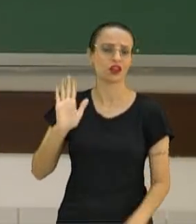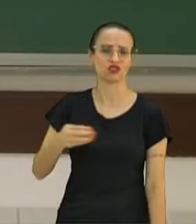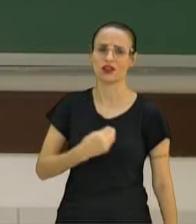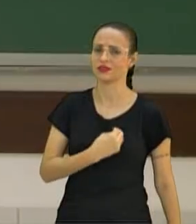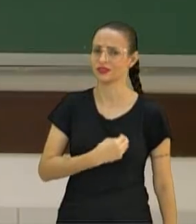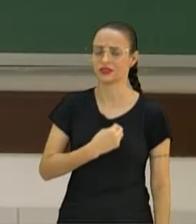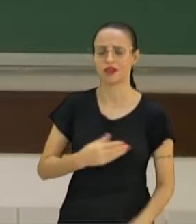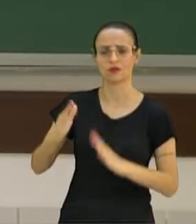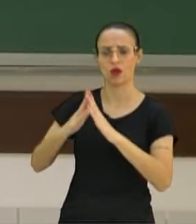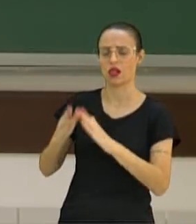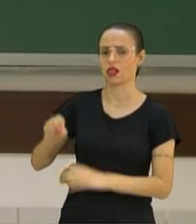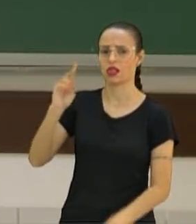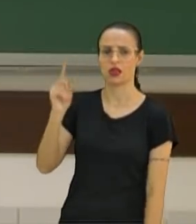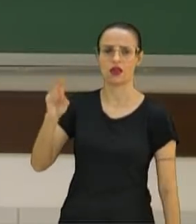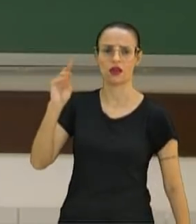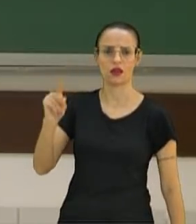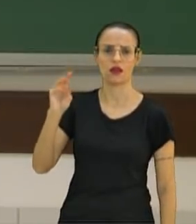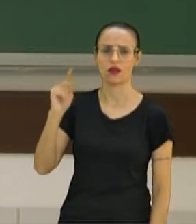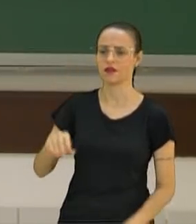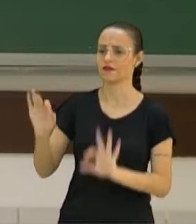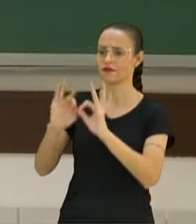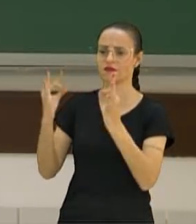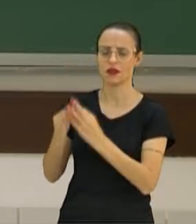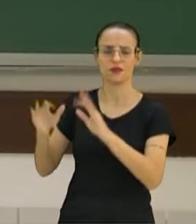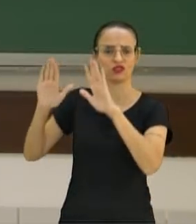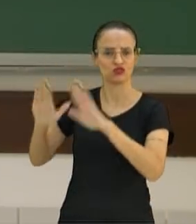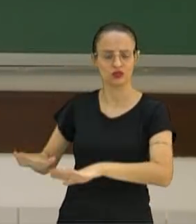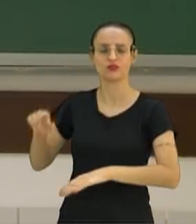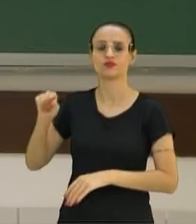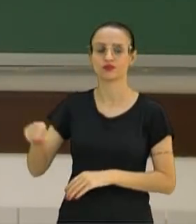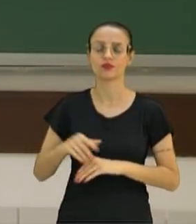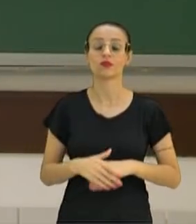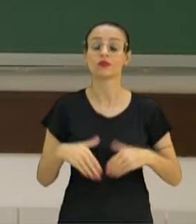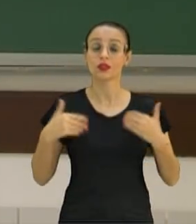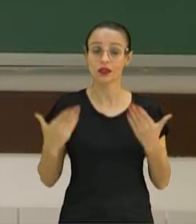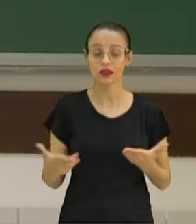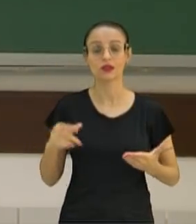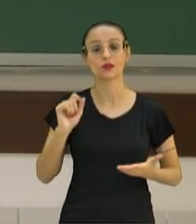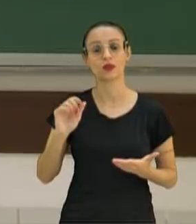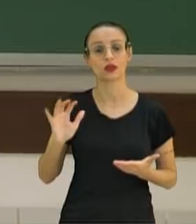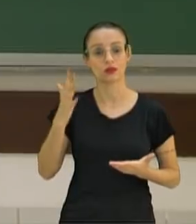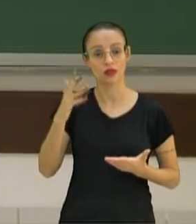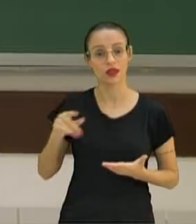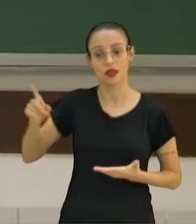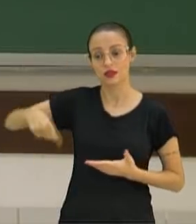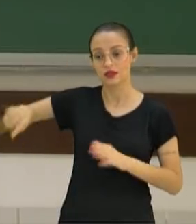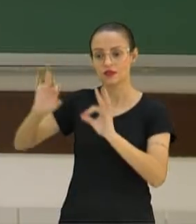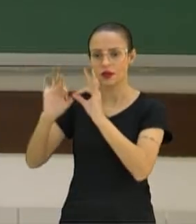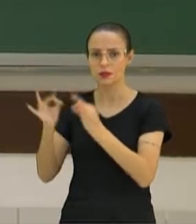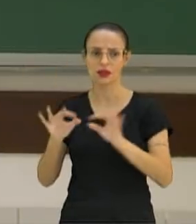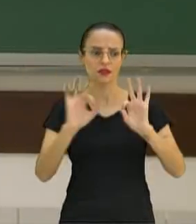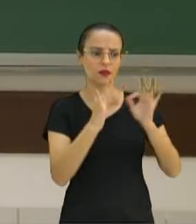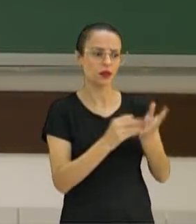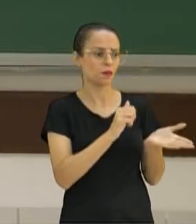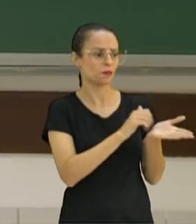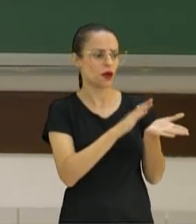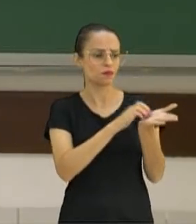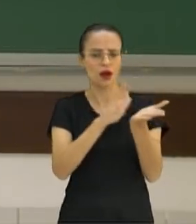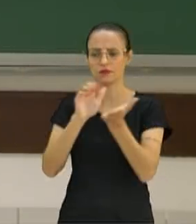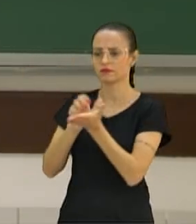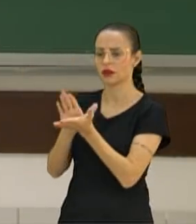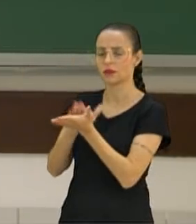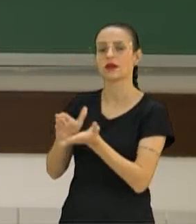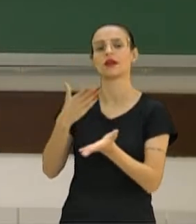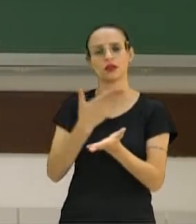algumas décadas, né, já as suas famílias instaladas nesse conflito. E aí, então, essas famílias começam a ser expulsas e a gente tem